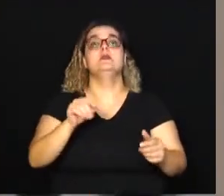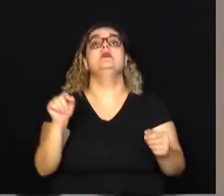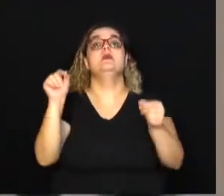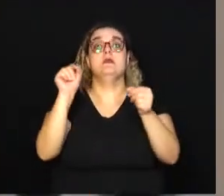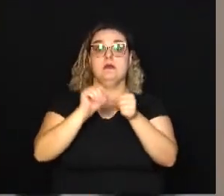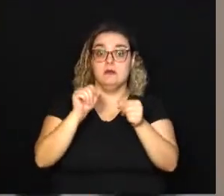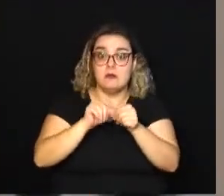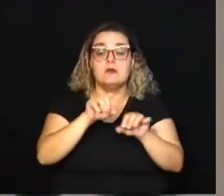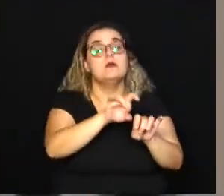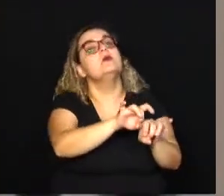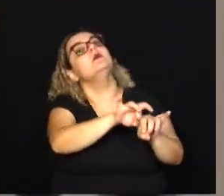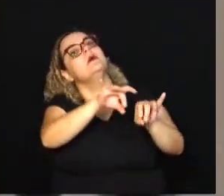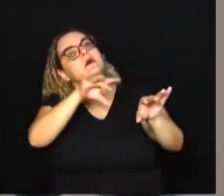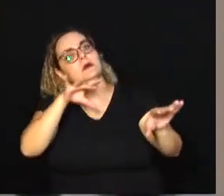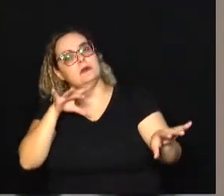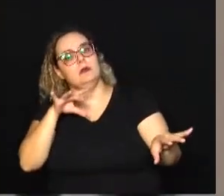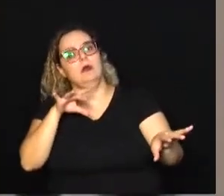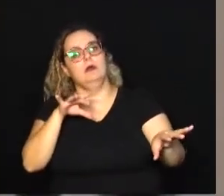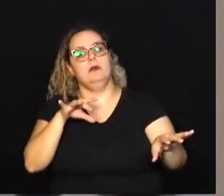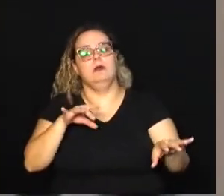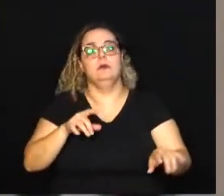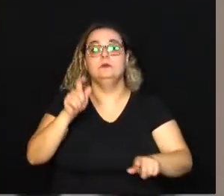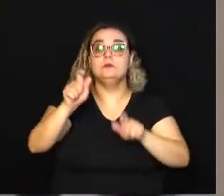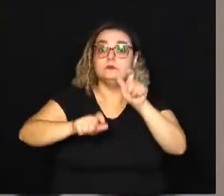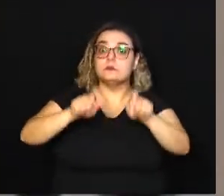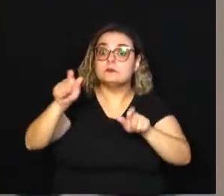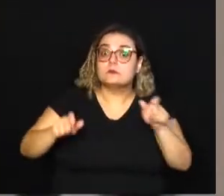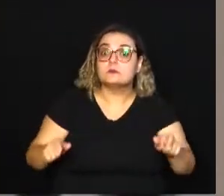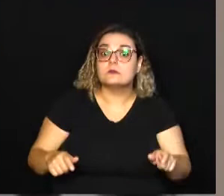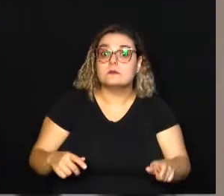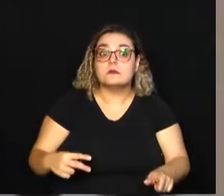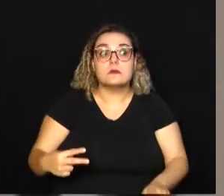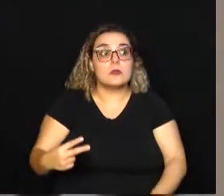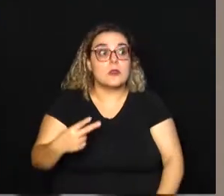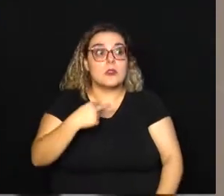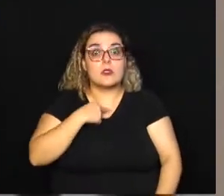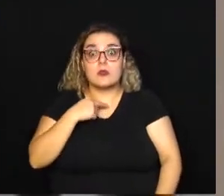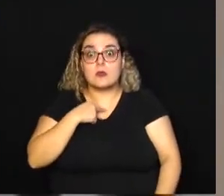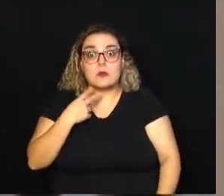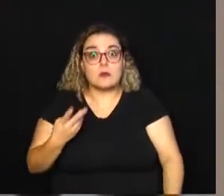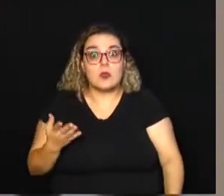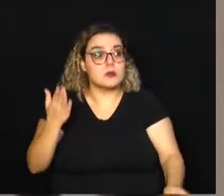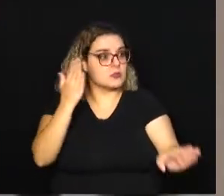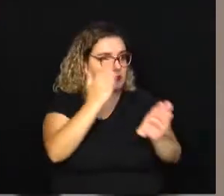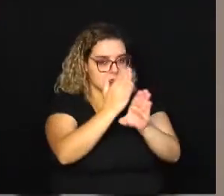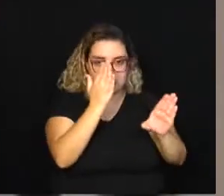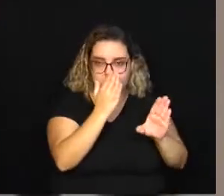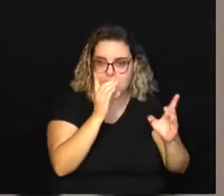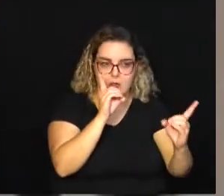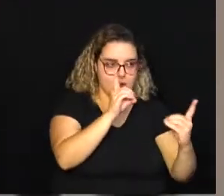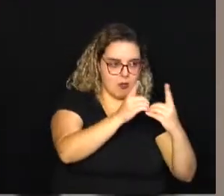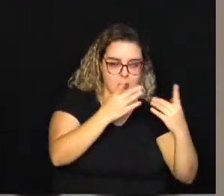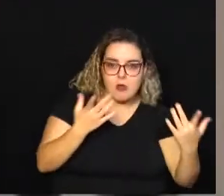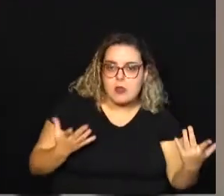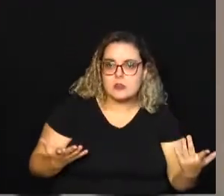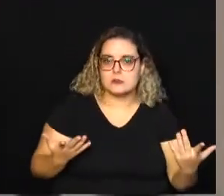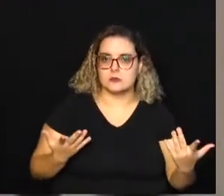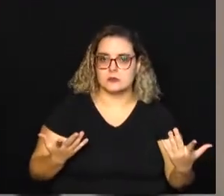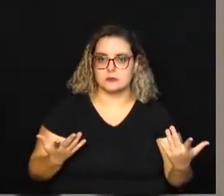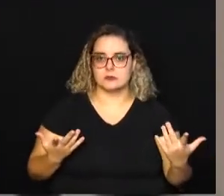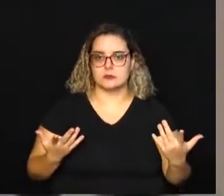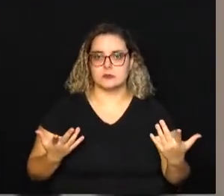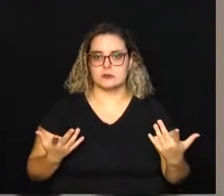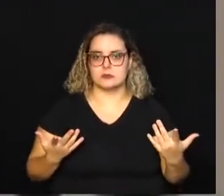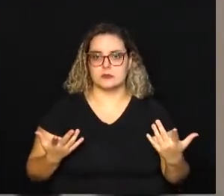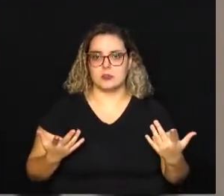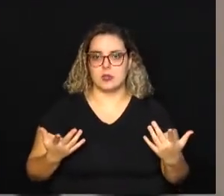à distância, é porque as pessoas não podem se encontrar, podem estar presentes. E não é